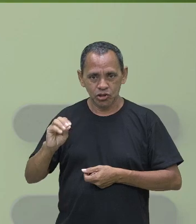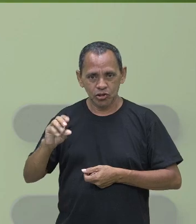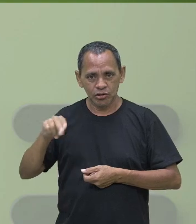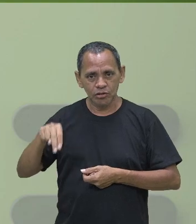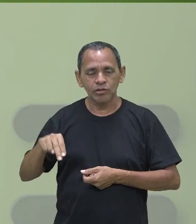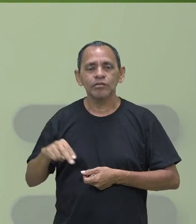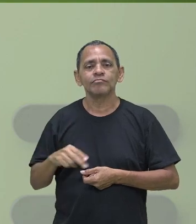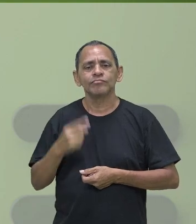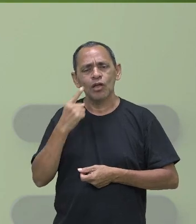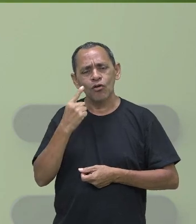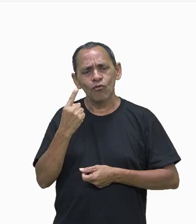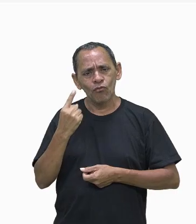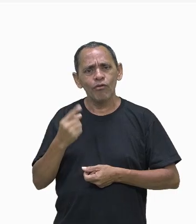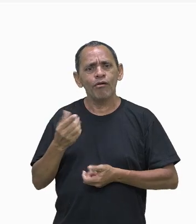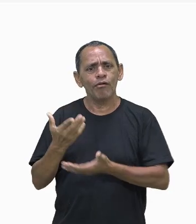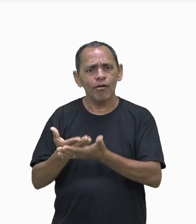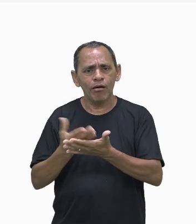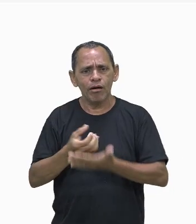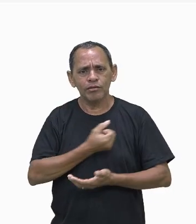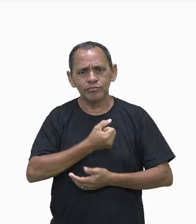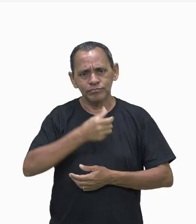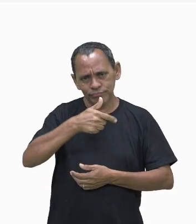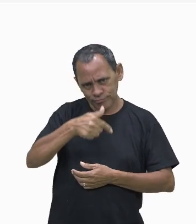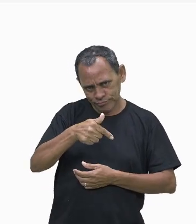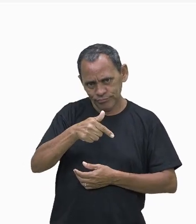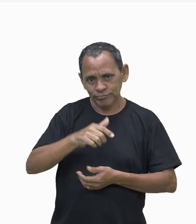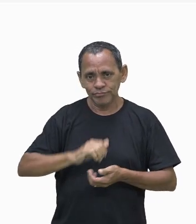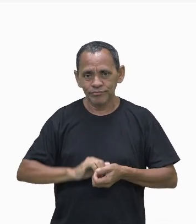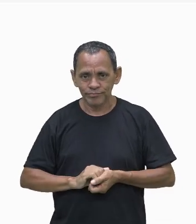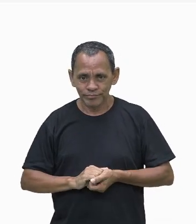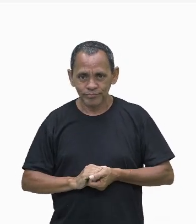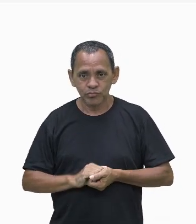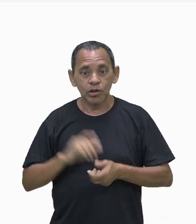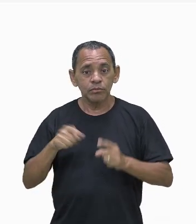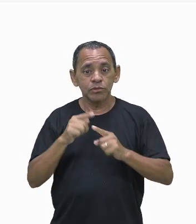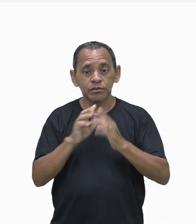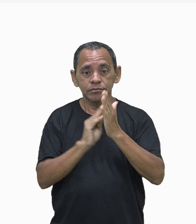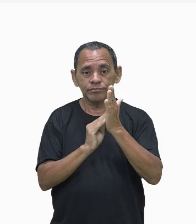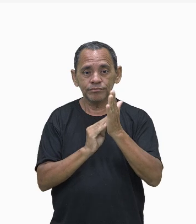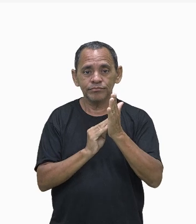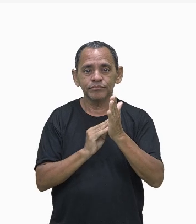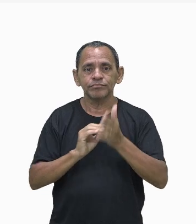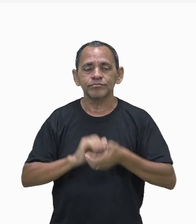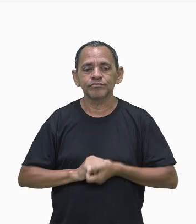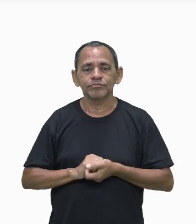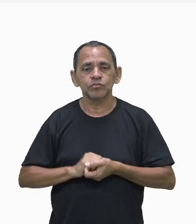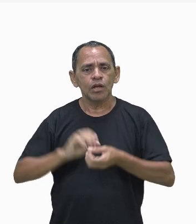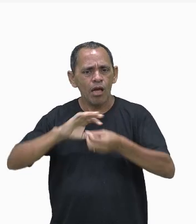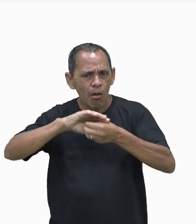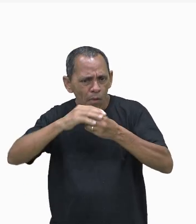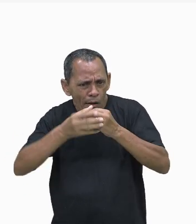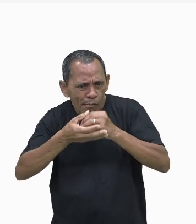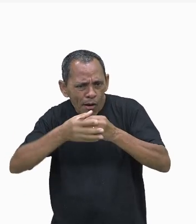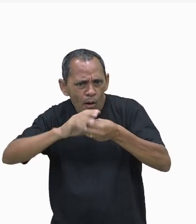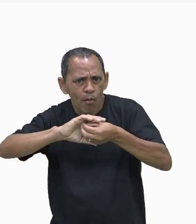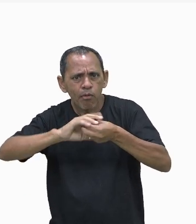que temos na nossa aula 7. Objeto de conhecimento, membrana